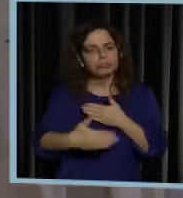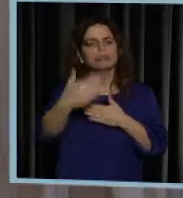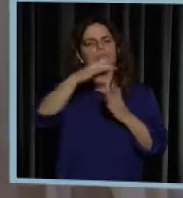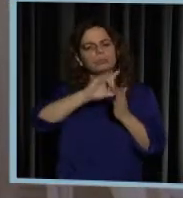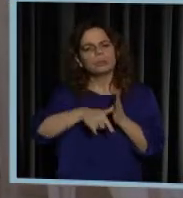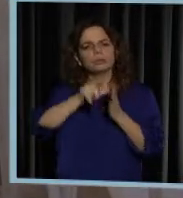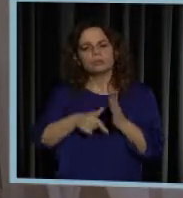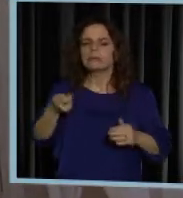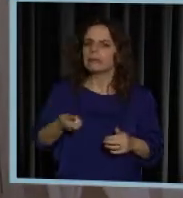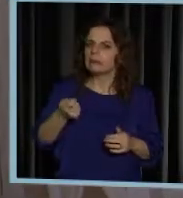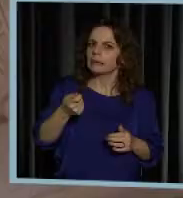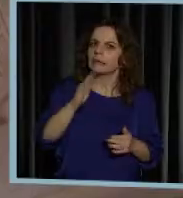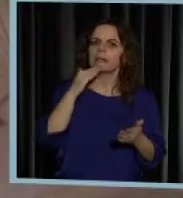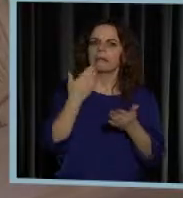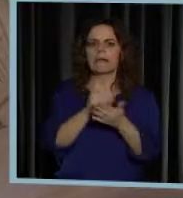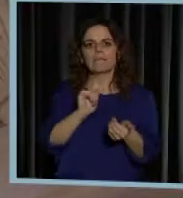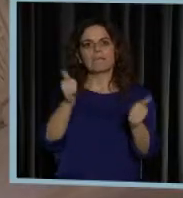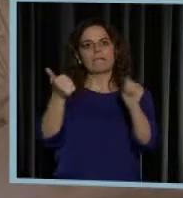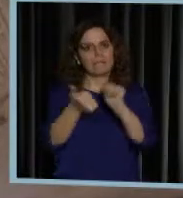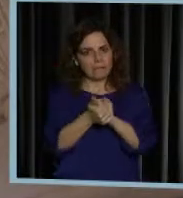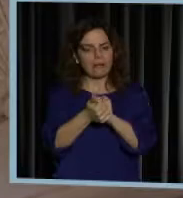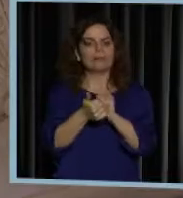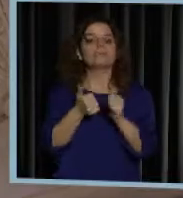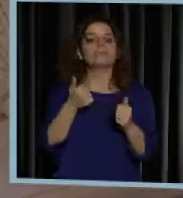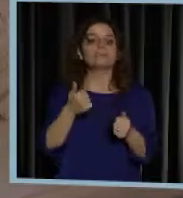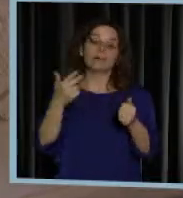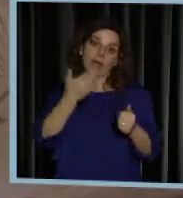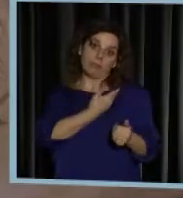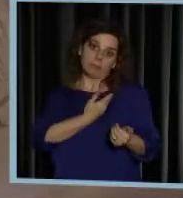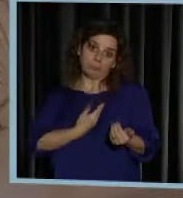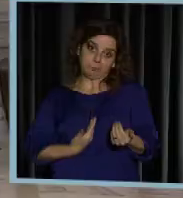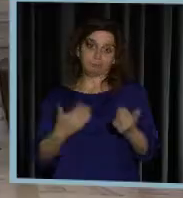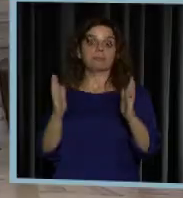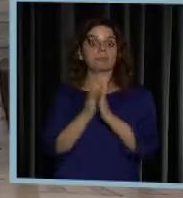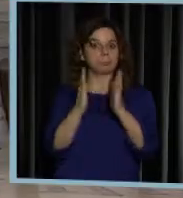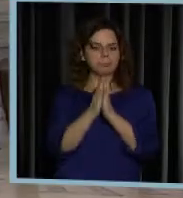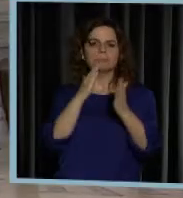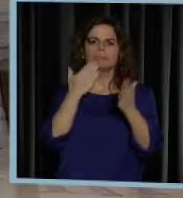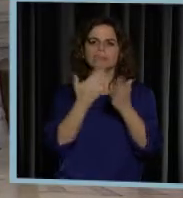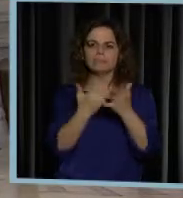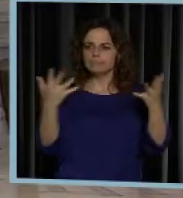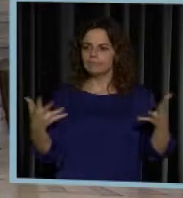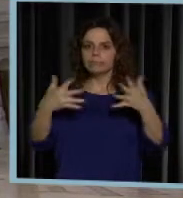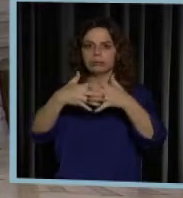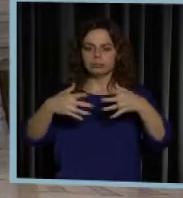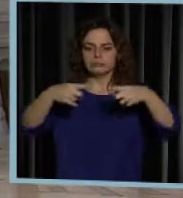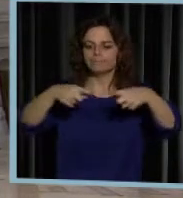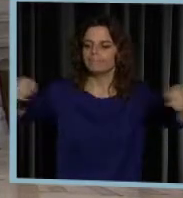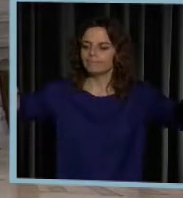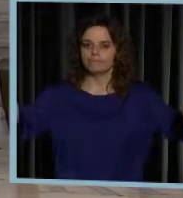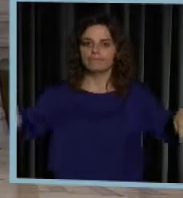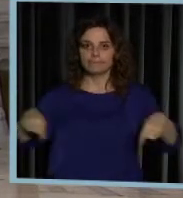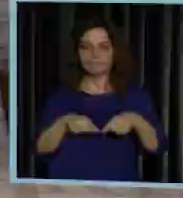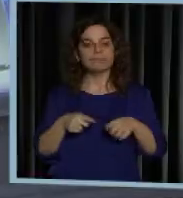projetos, sucessivos projetos de transformação do edifício, da antiga igreja, de forma a unificá-lo até com todo o quarteirão que já era,